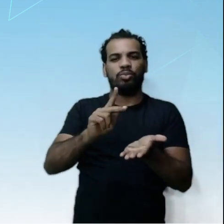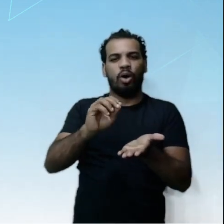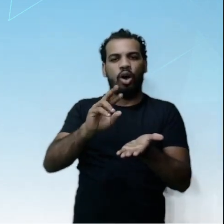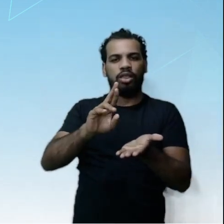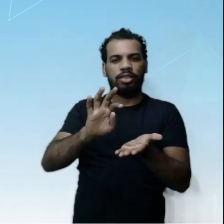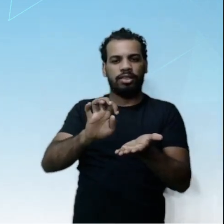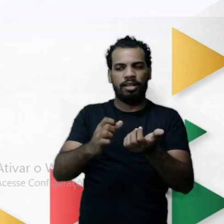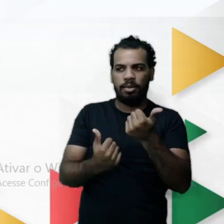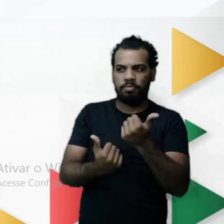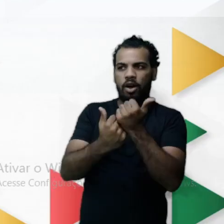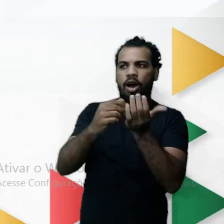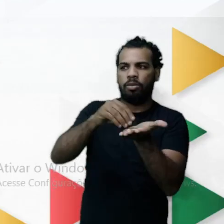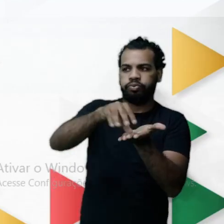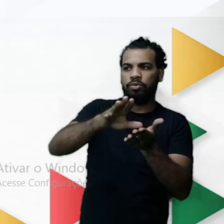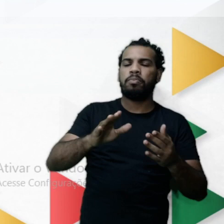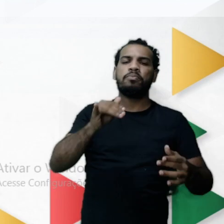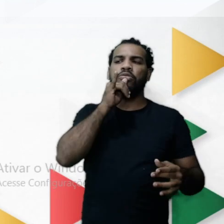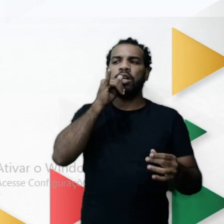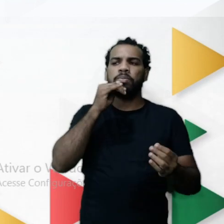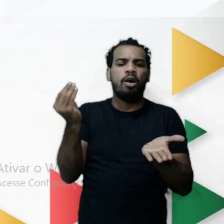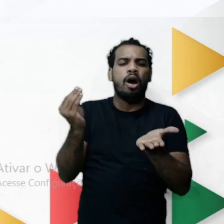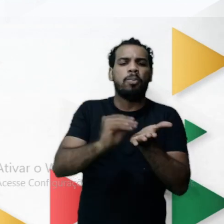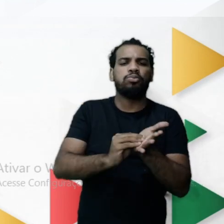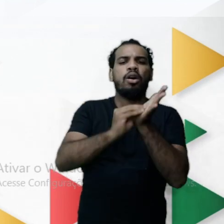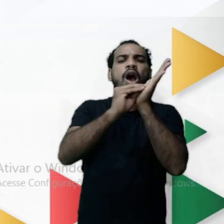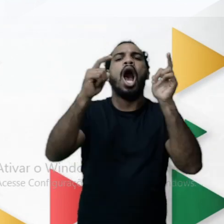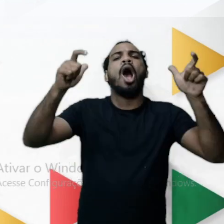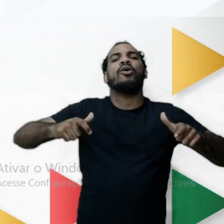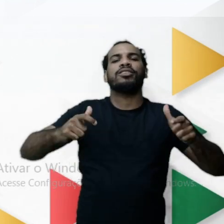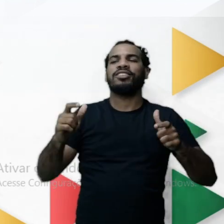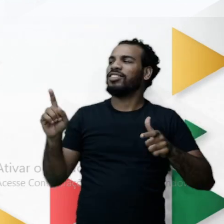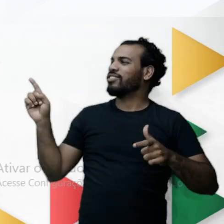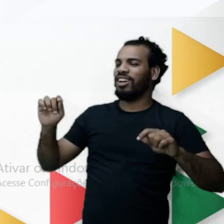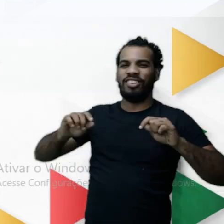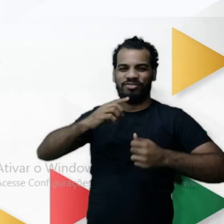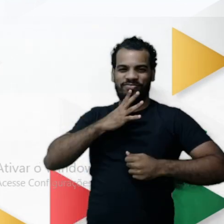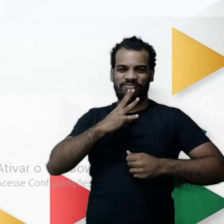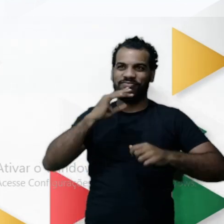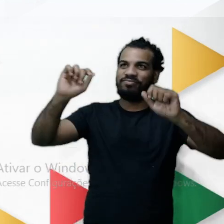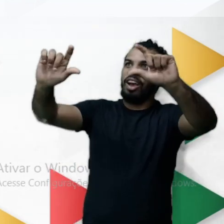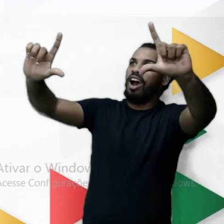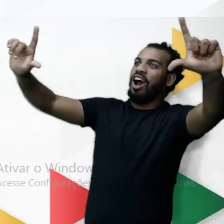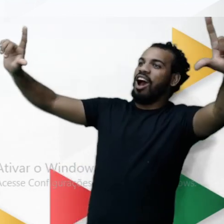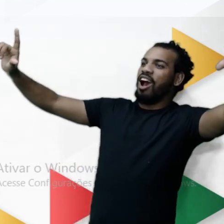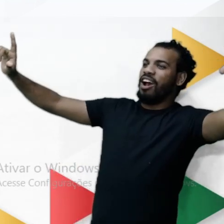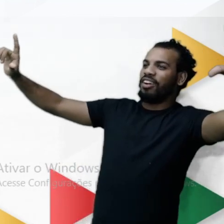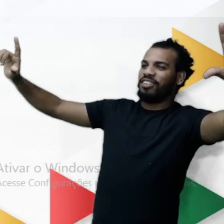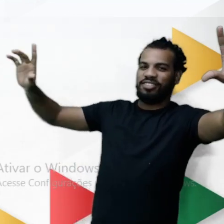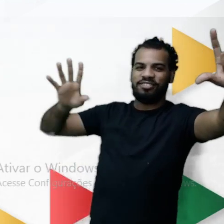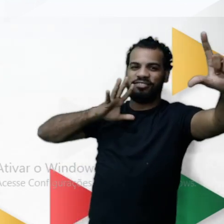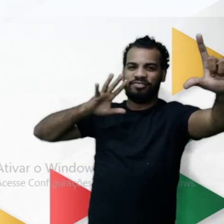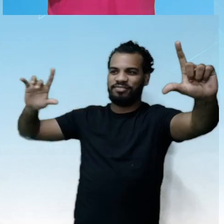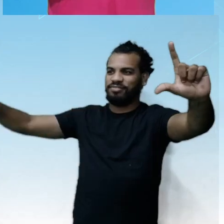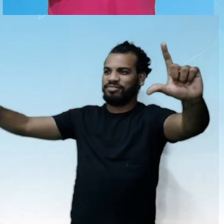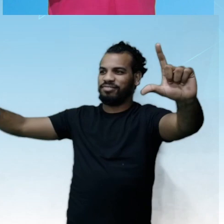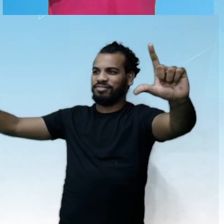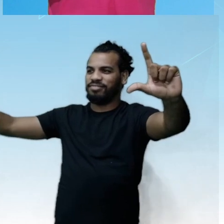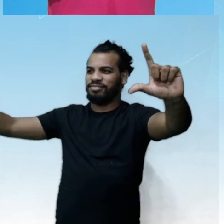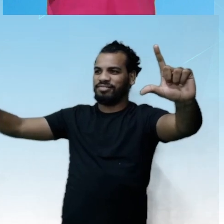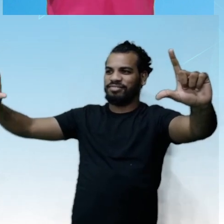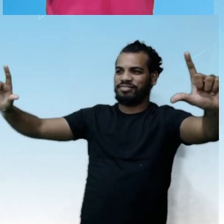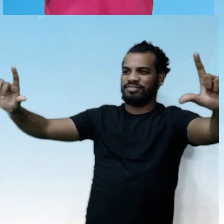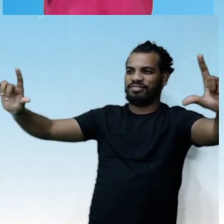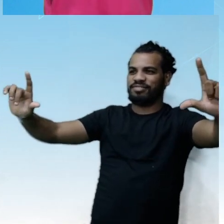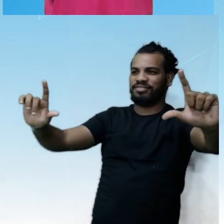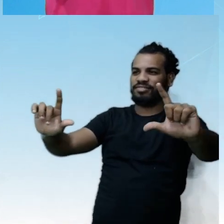de um suporte. Veja, um outdoor. Esse o outdoor, nós temos aqui uma propaganda. Então veja só, o